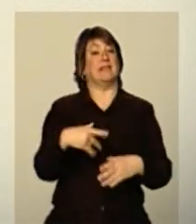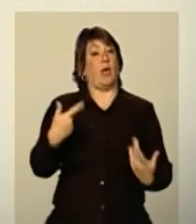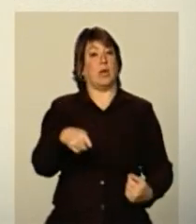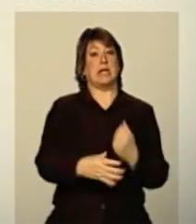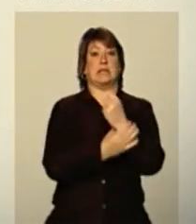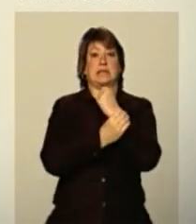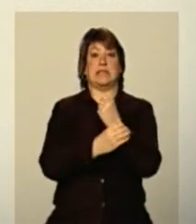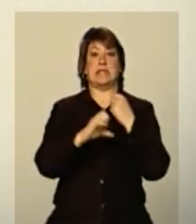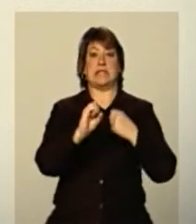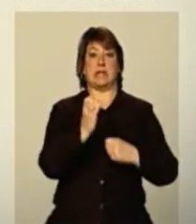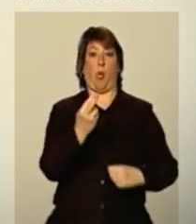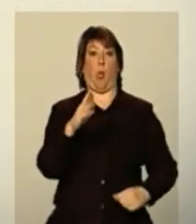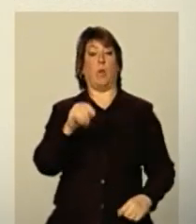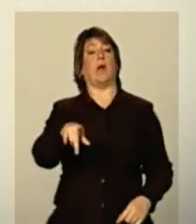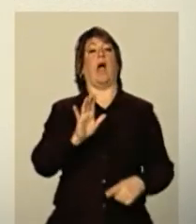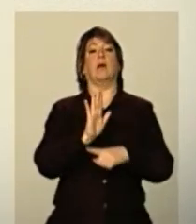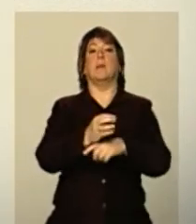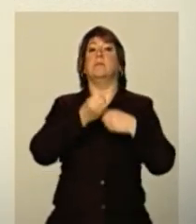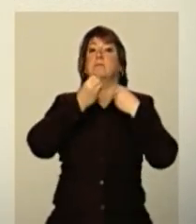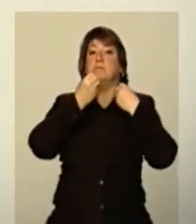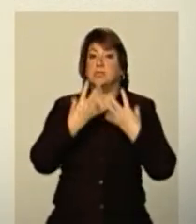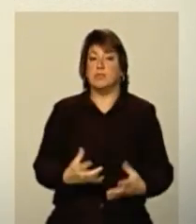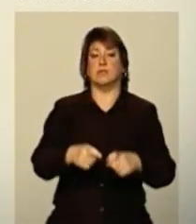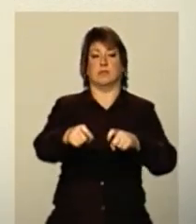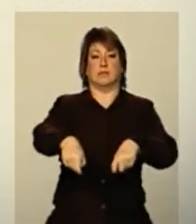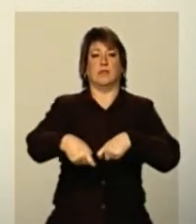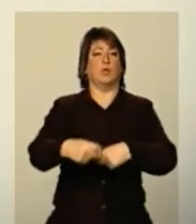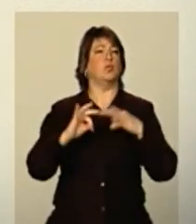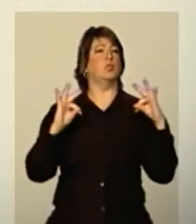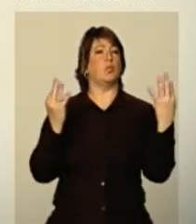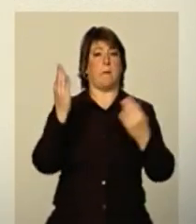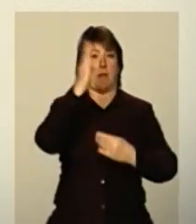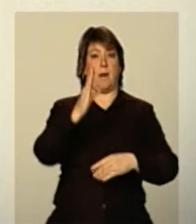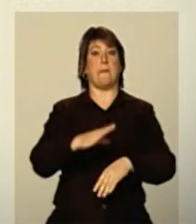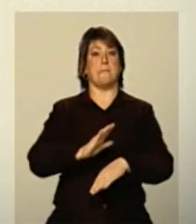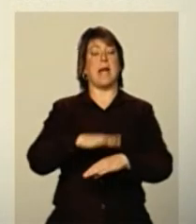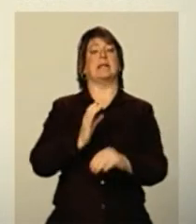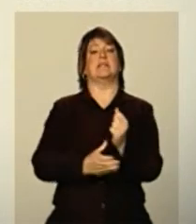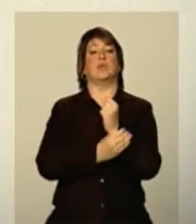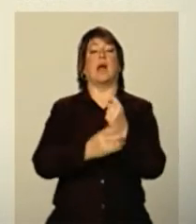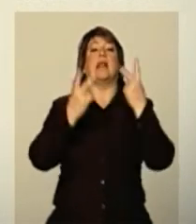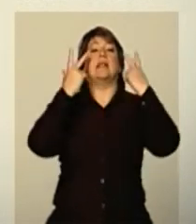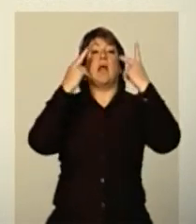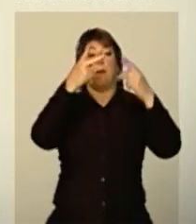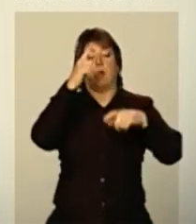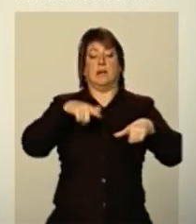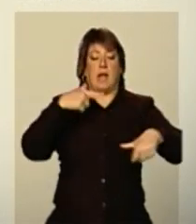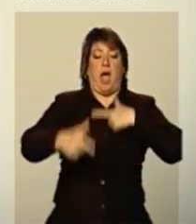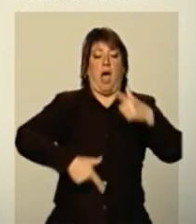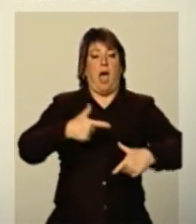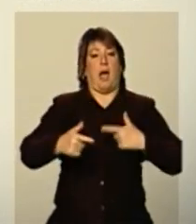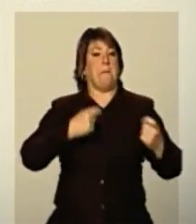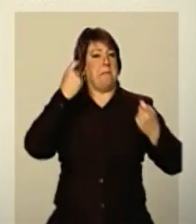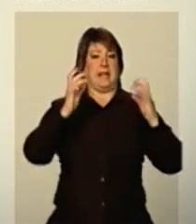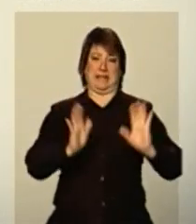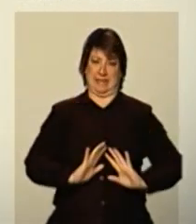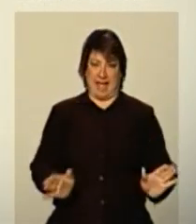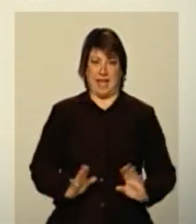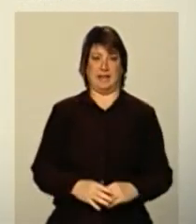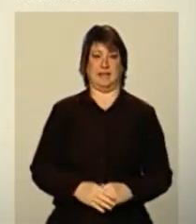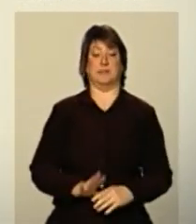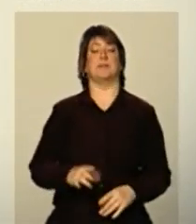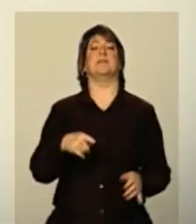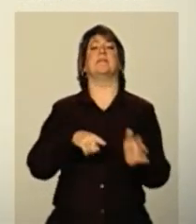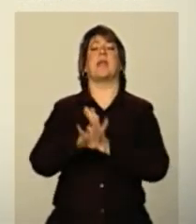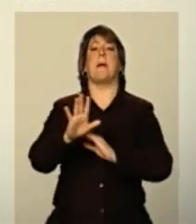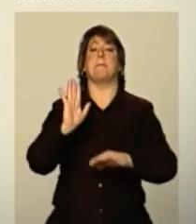vai incentivar ainda mais a agricultura em todo o Brasil, porque dá tranquilidade a quem produz. Mas para melhorar a produção